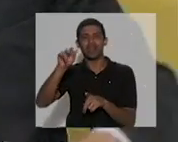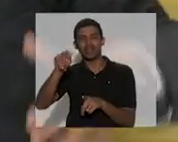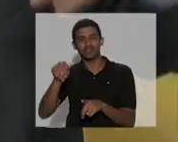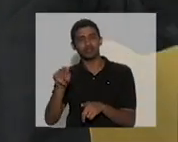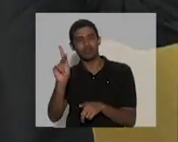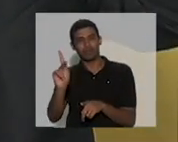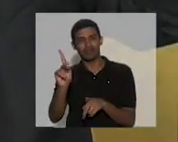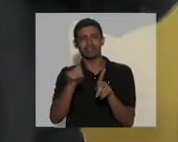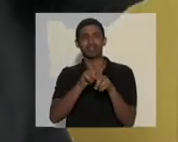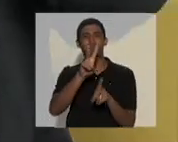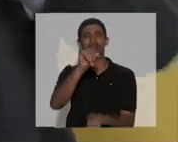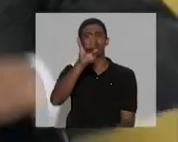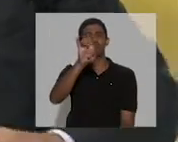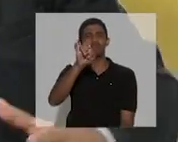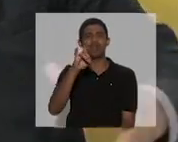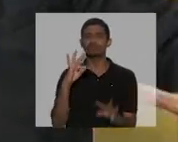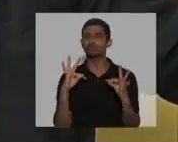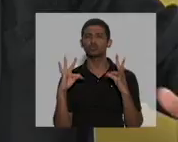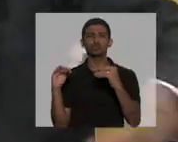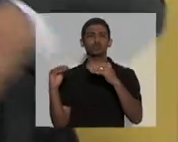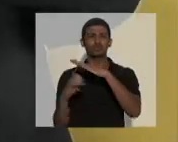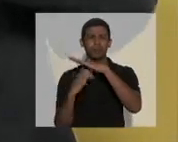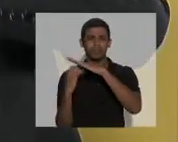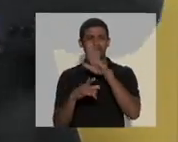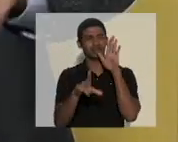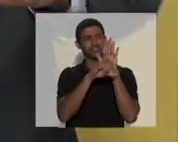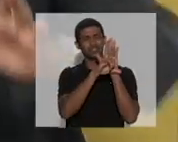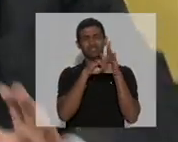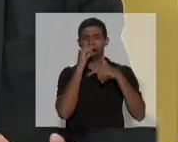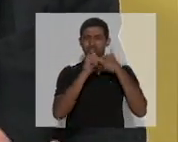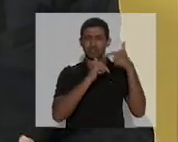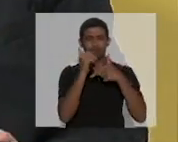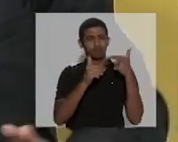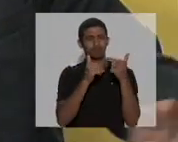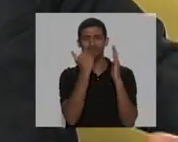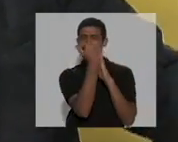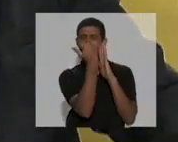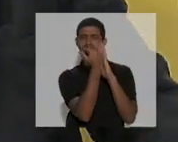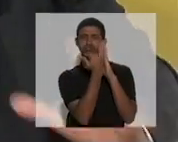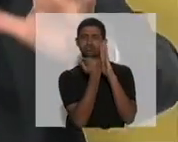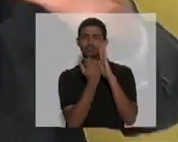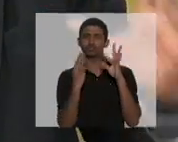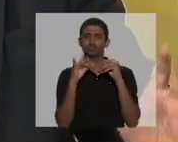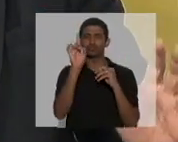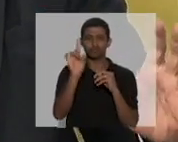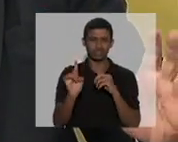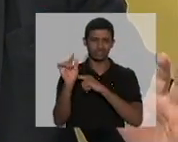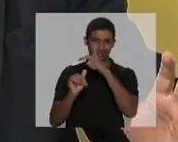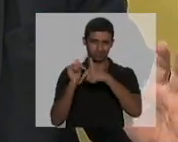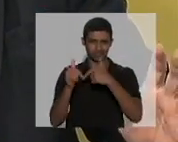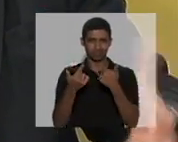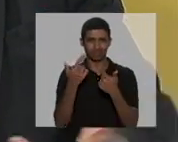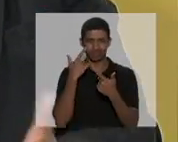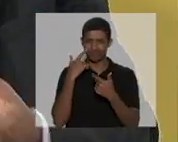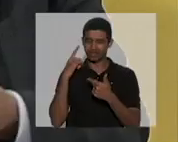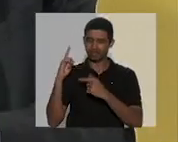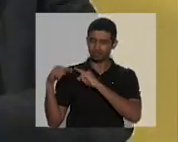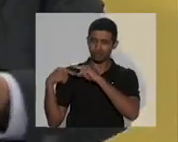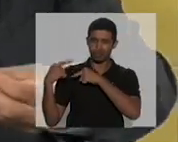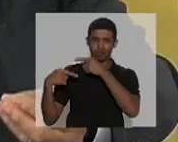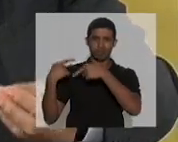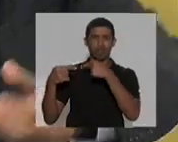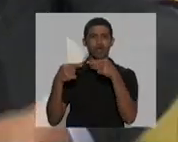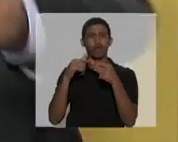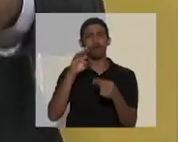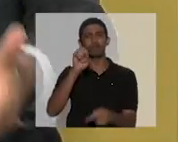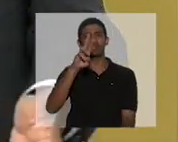Eletrobras, aí já entregaram a Vale do Rio Doce, tudo aquilo, a legislação trabalhista, tudo aquilo que vem, não é? De positivo